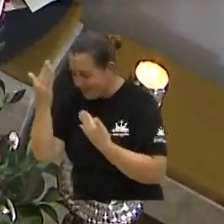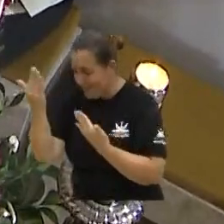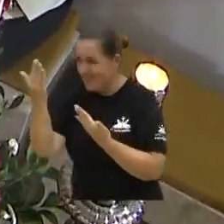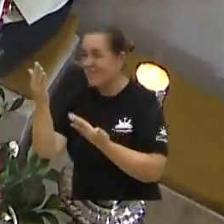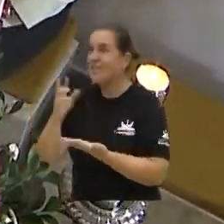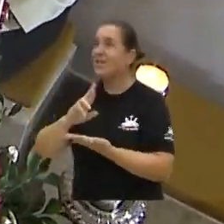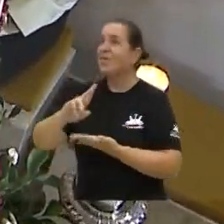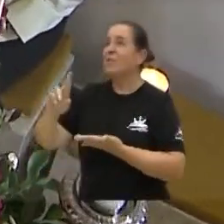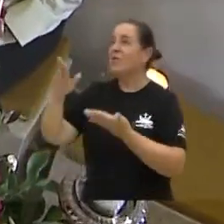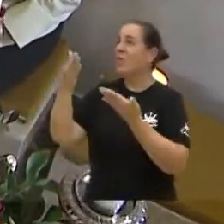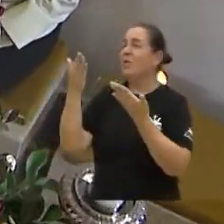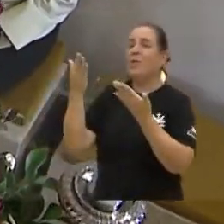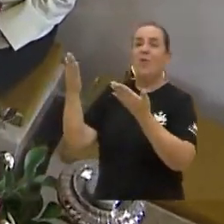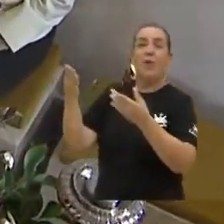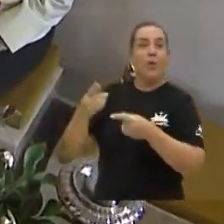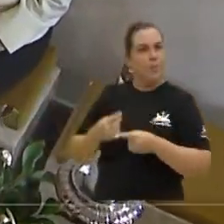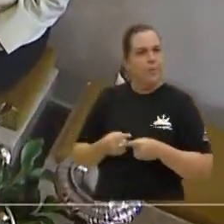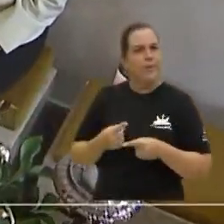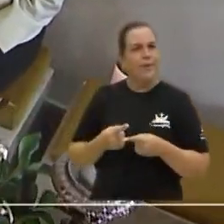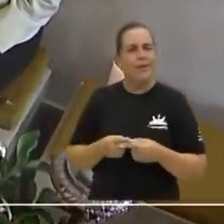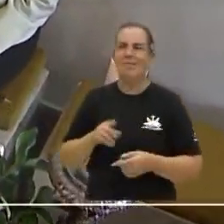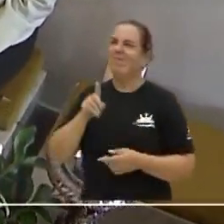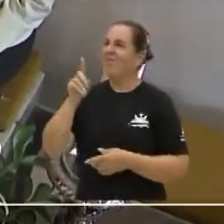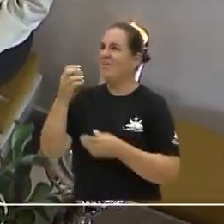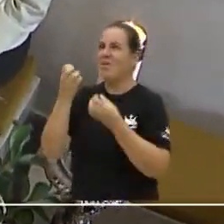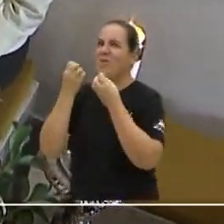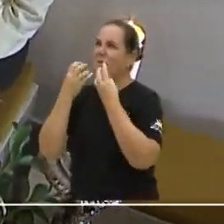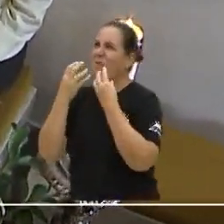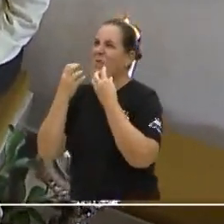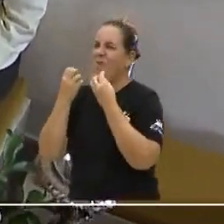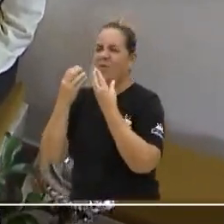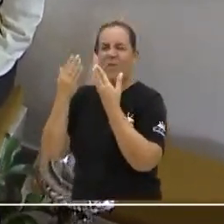Dai graças ao Senhor, porque Ele é